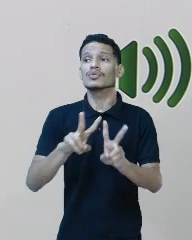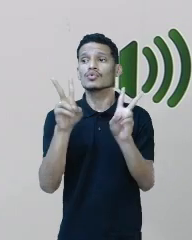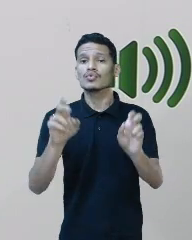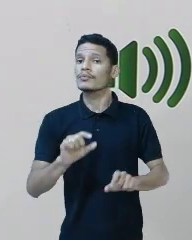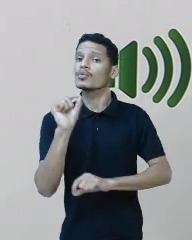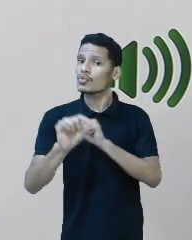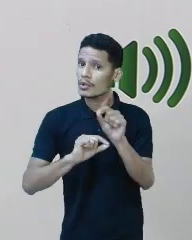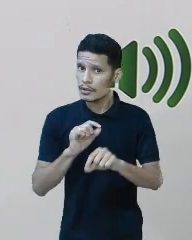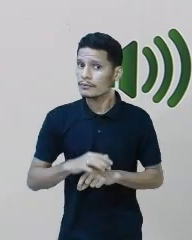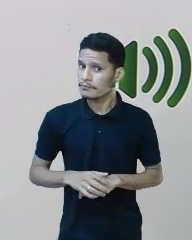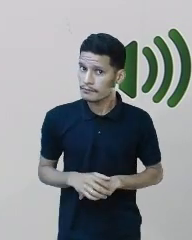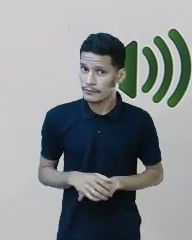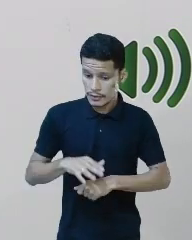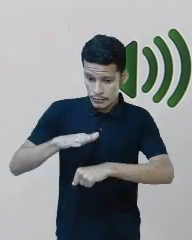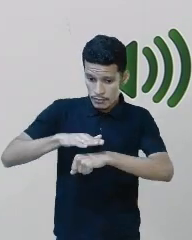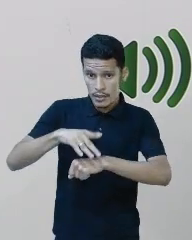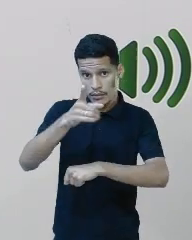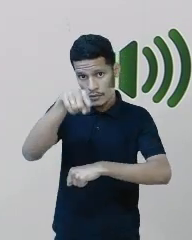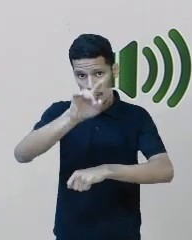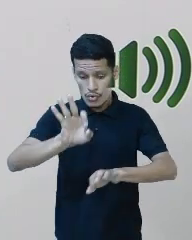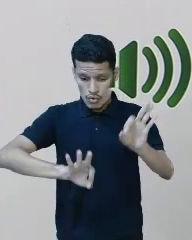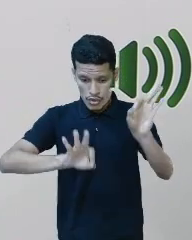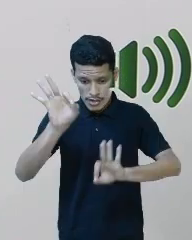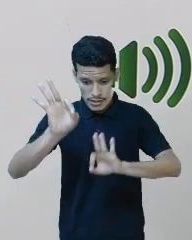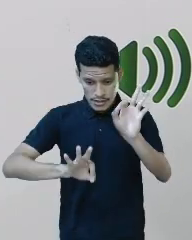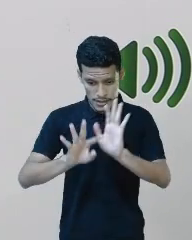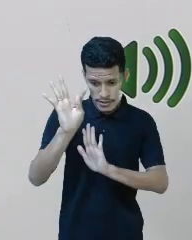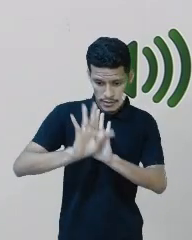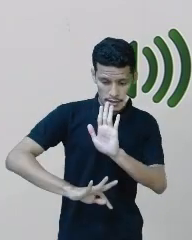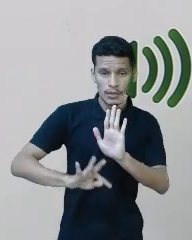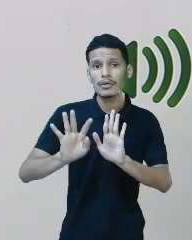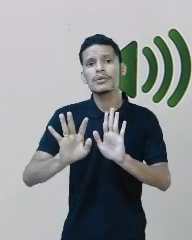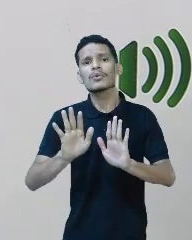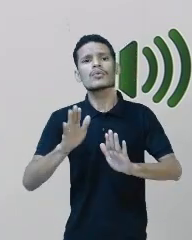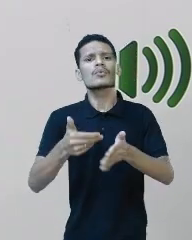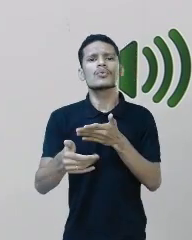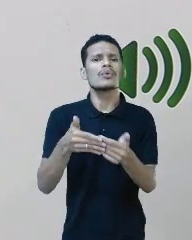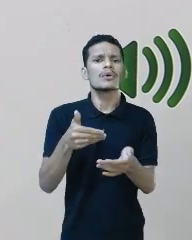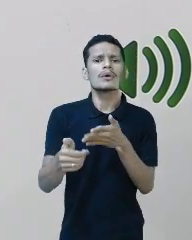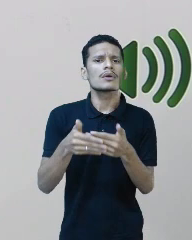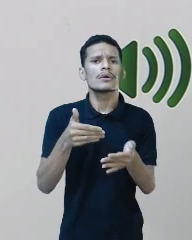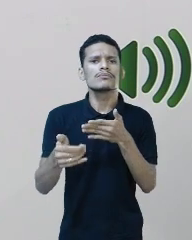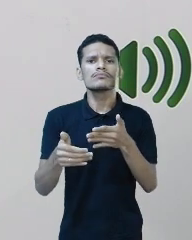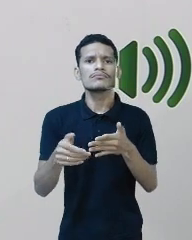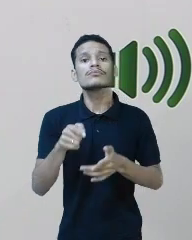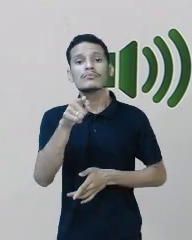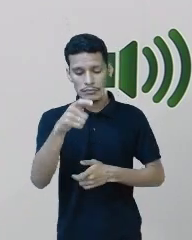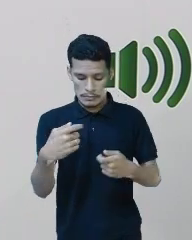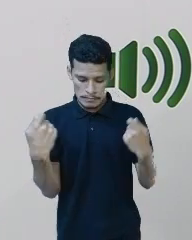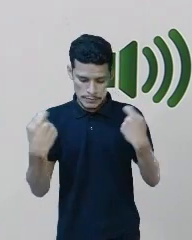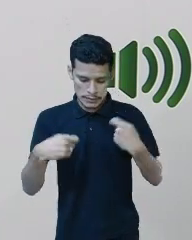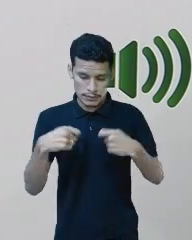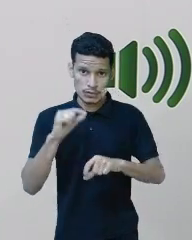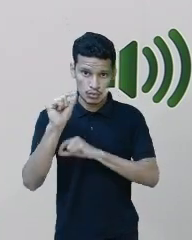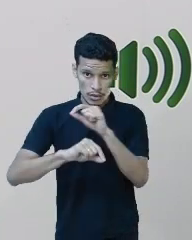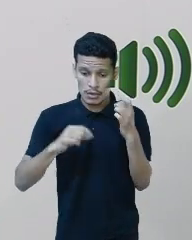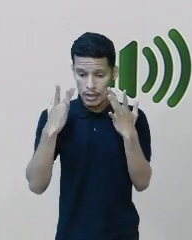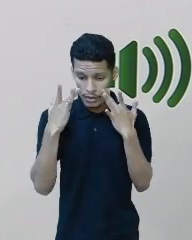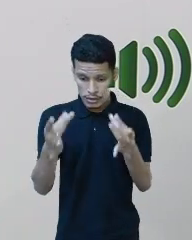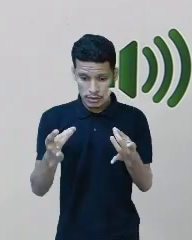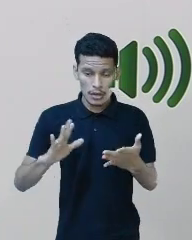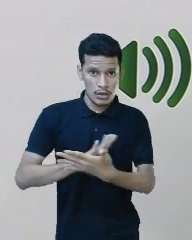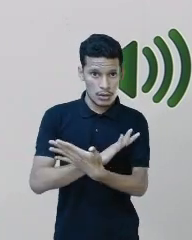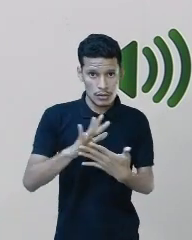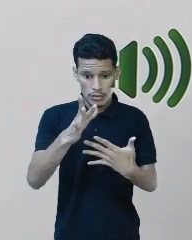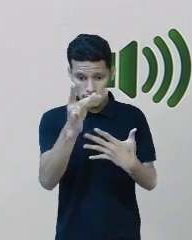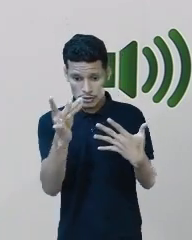que quando você vai organizar um texto, seja ele qual for, você precisa estar atento a alguns detalhes.